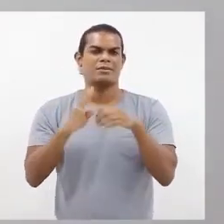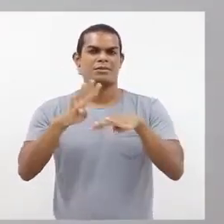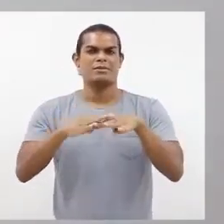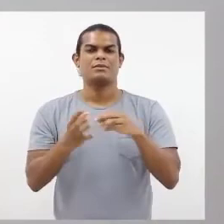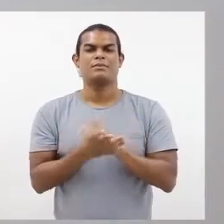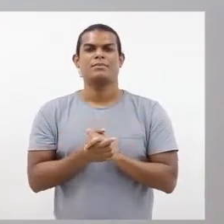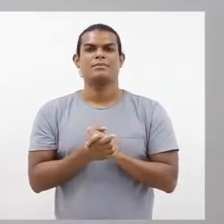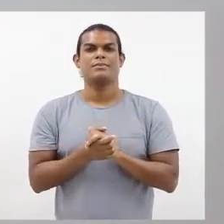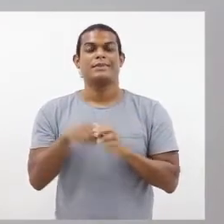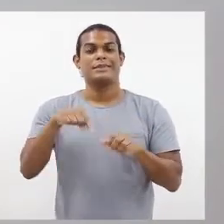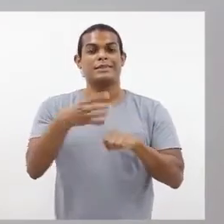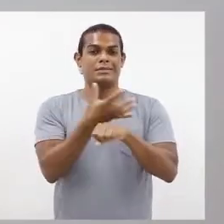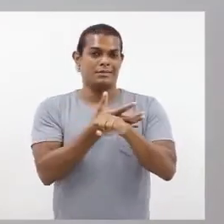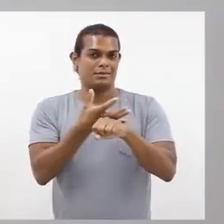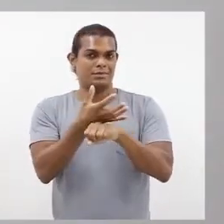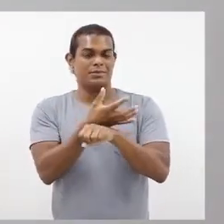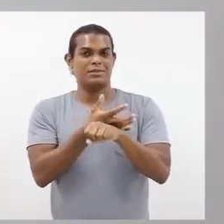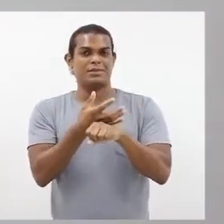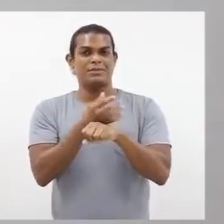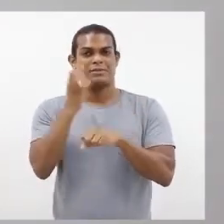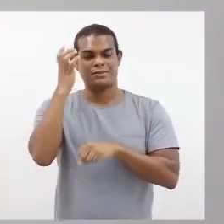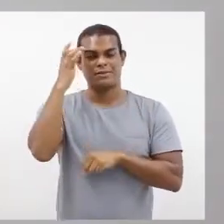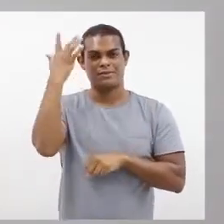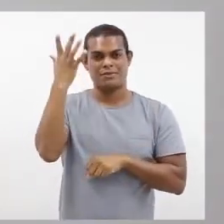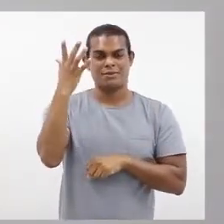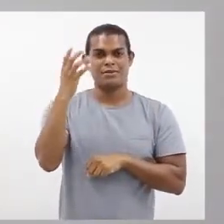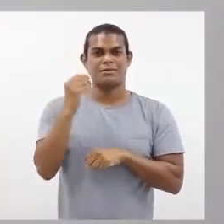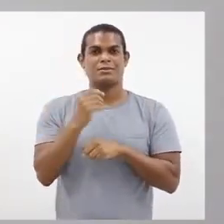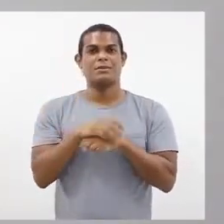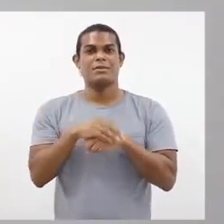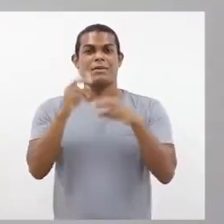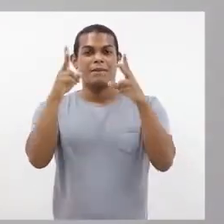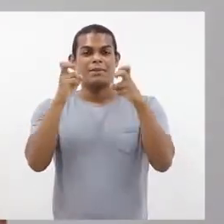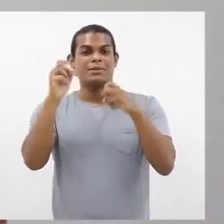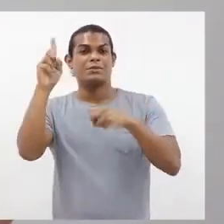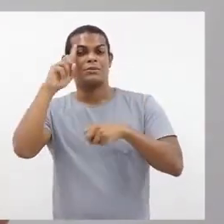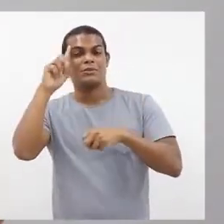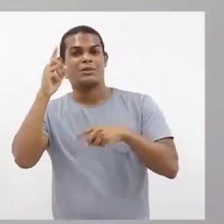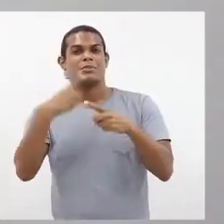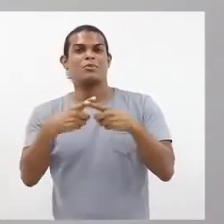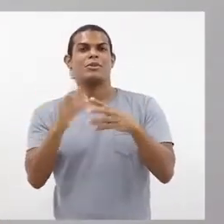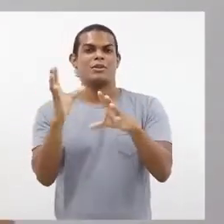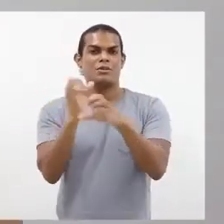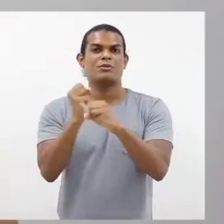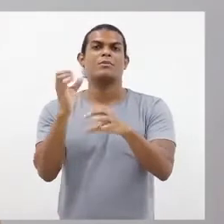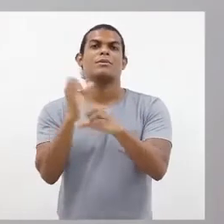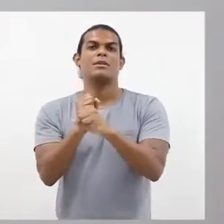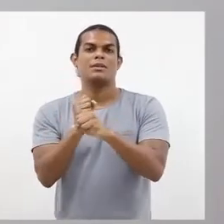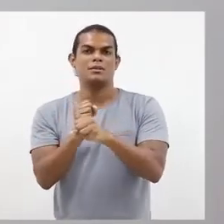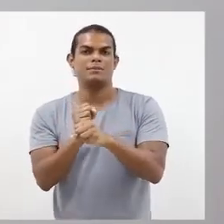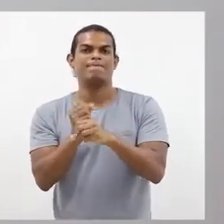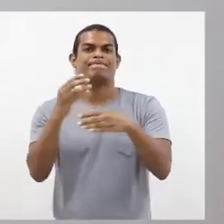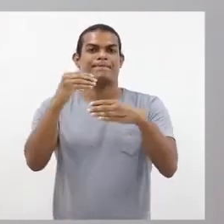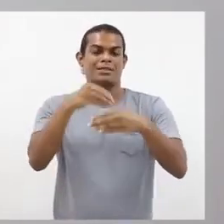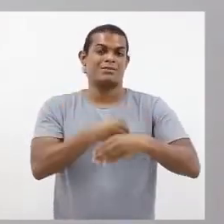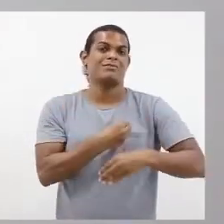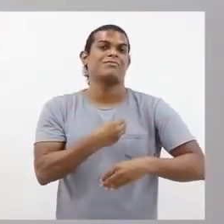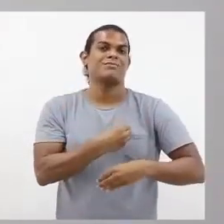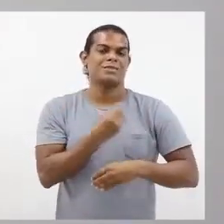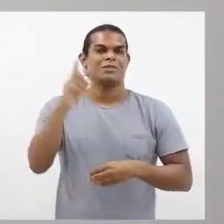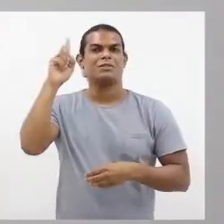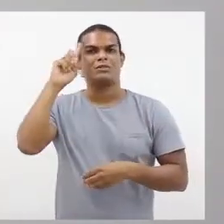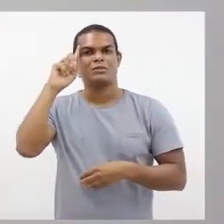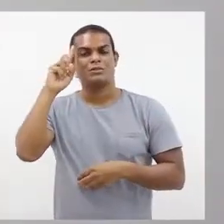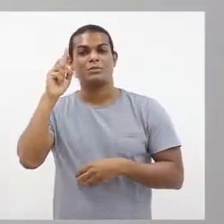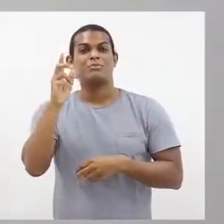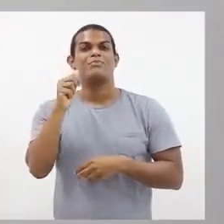disciplina vai ser facilmente percebida no nosso dia a dia, porque a contabilidade faz parte do nosso dia a dia, mesmo que a gente